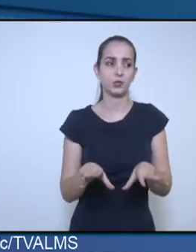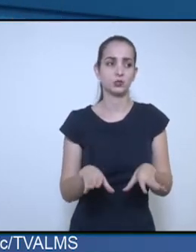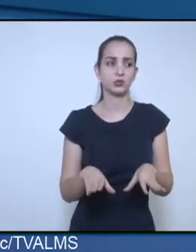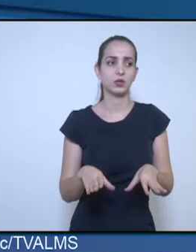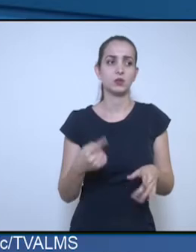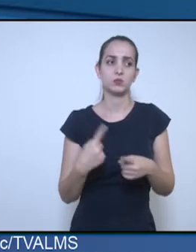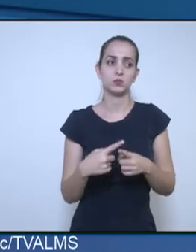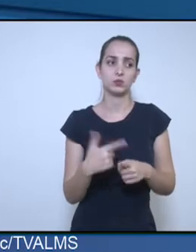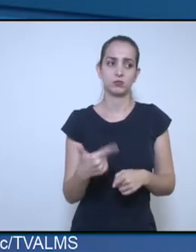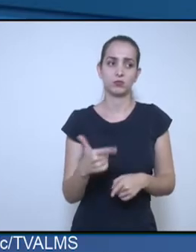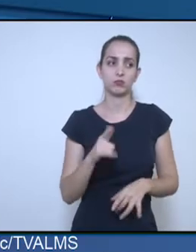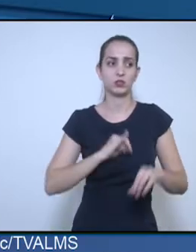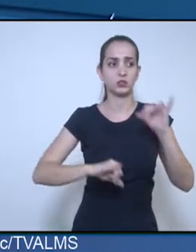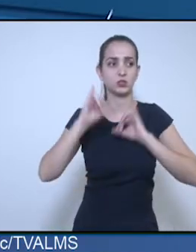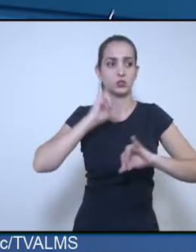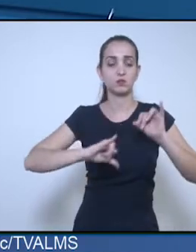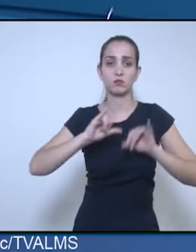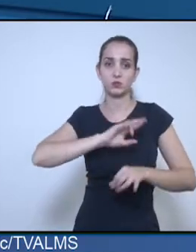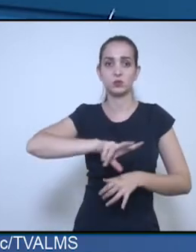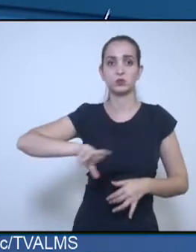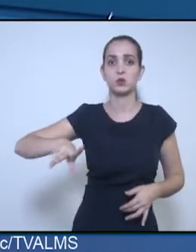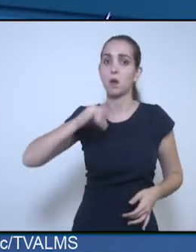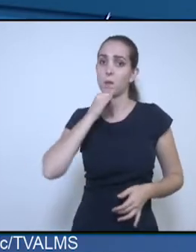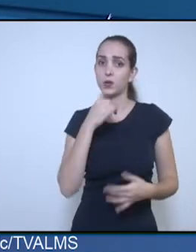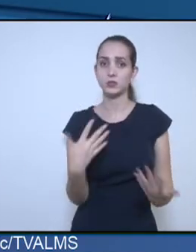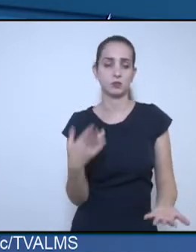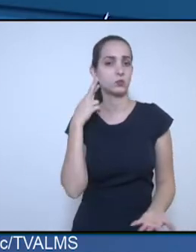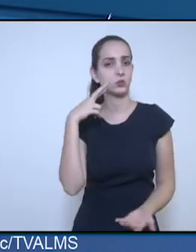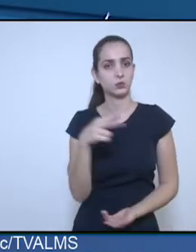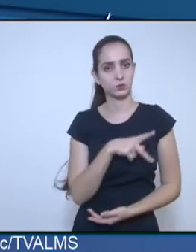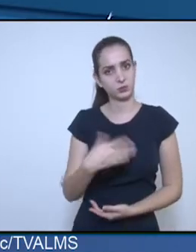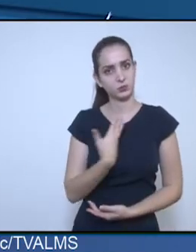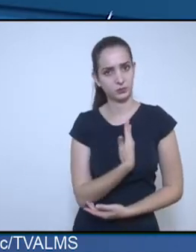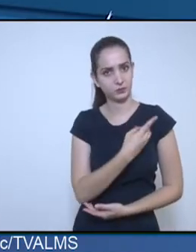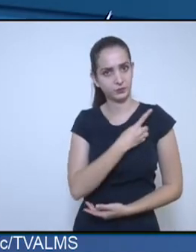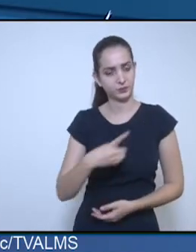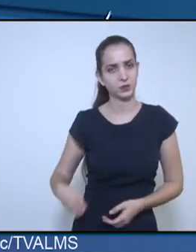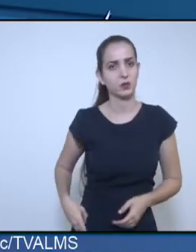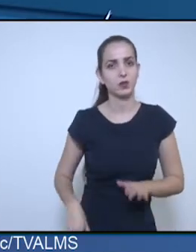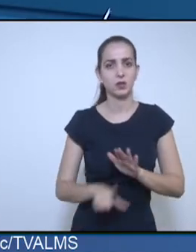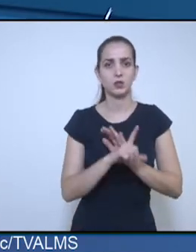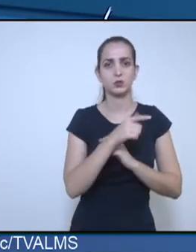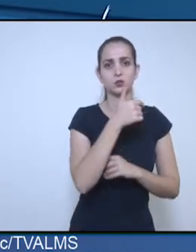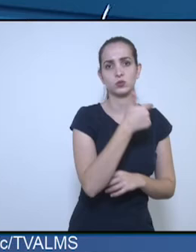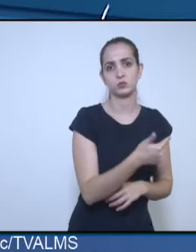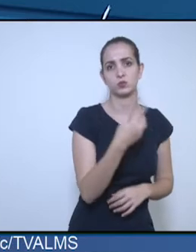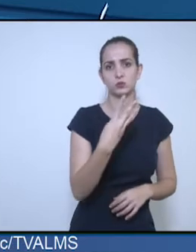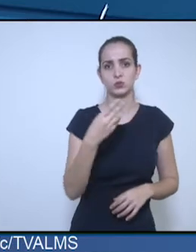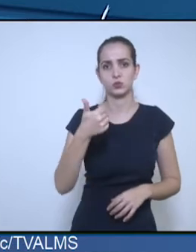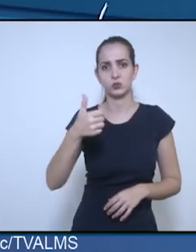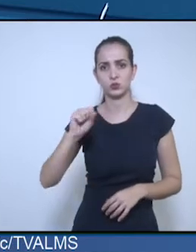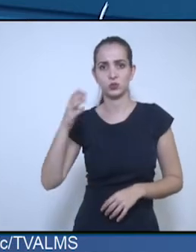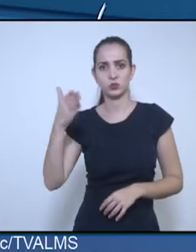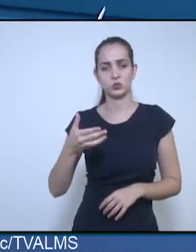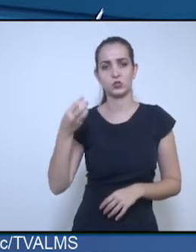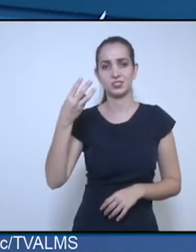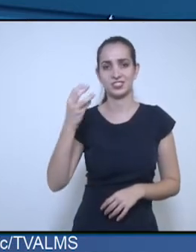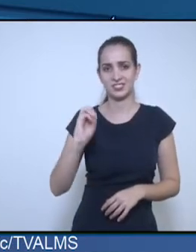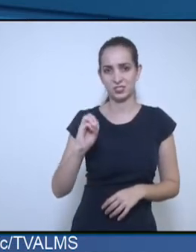não tem essas informações. Por exemplo, senhor presidente, nobres pares, Lei 2.418, de 30 de janeiro